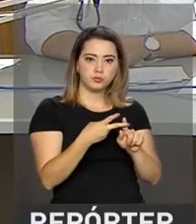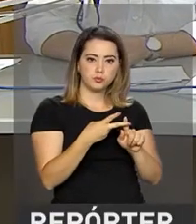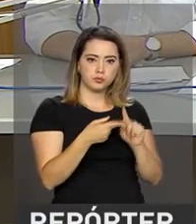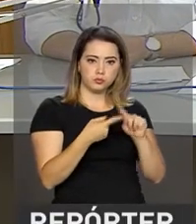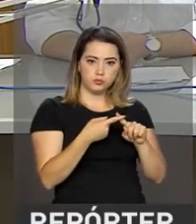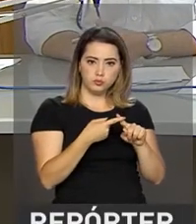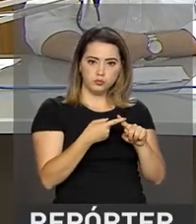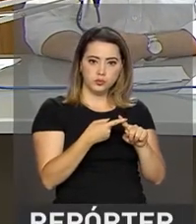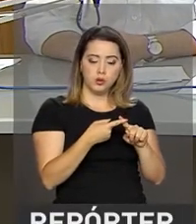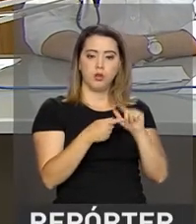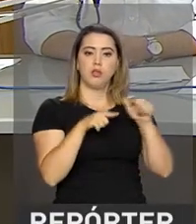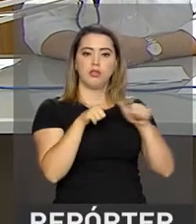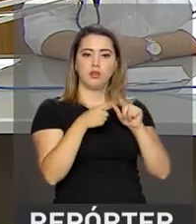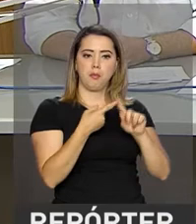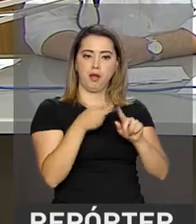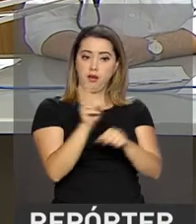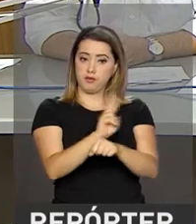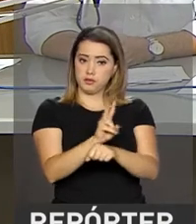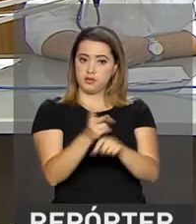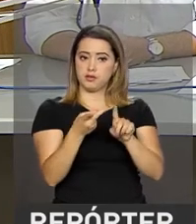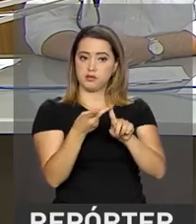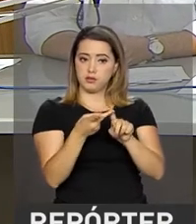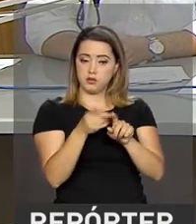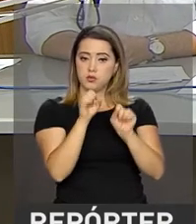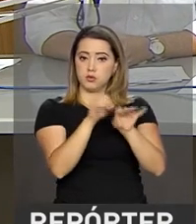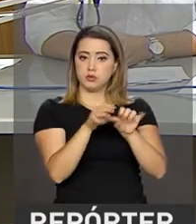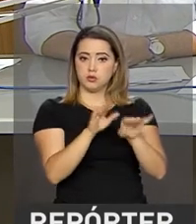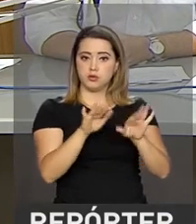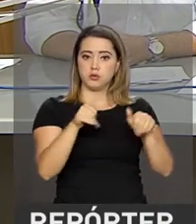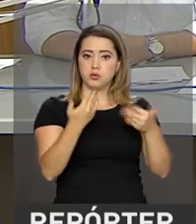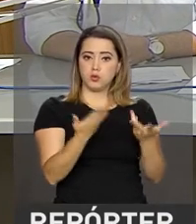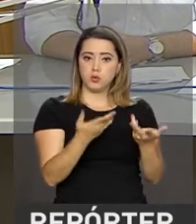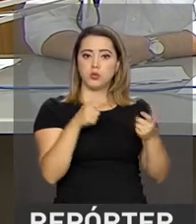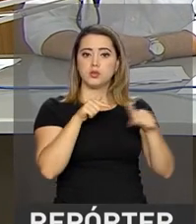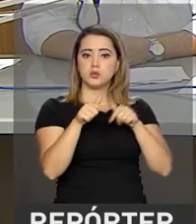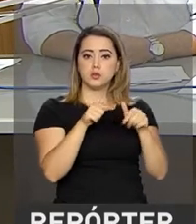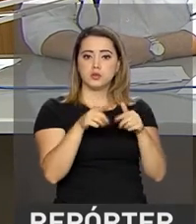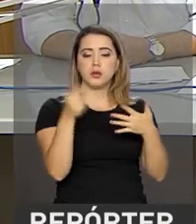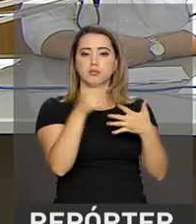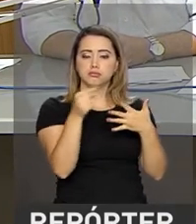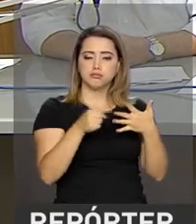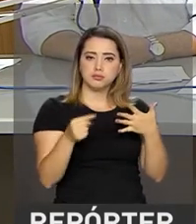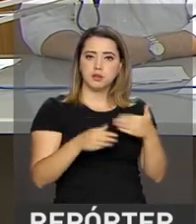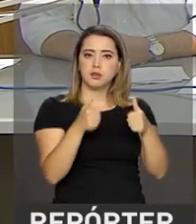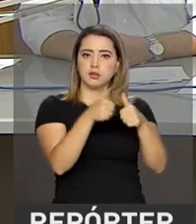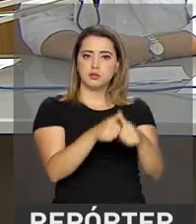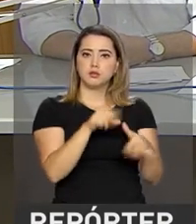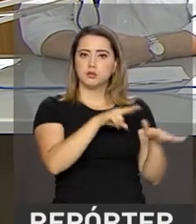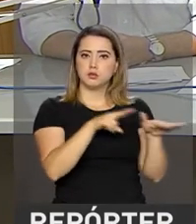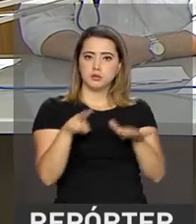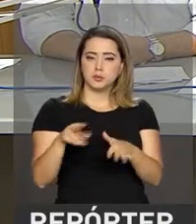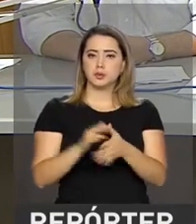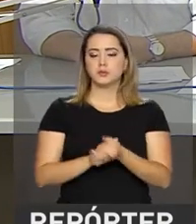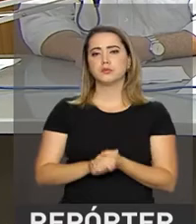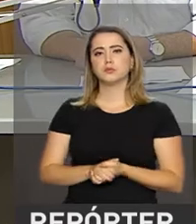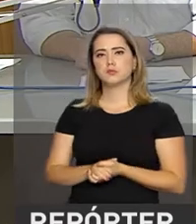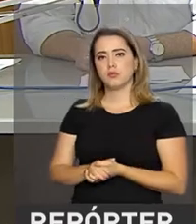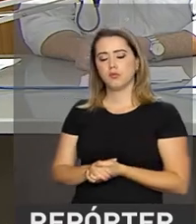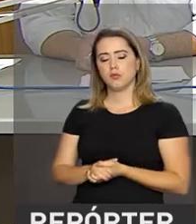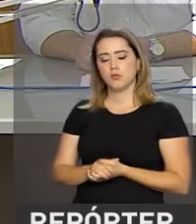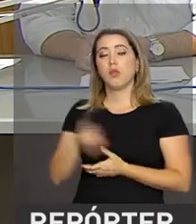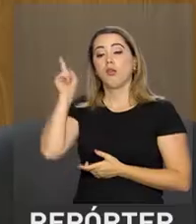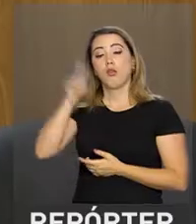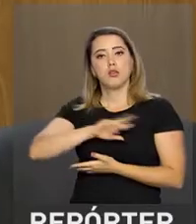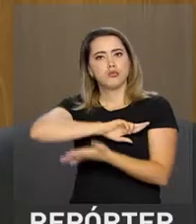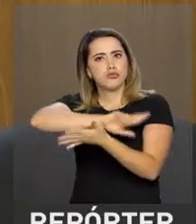né de atuação a fiscalização ea educação nesse sentido quais são as ações que estão previstas durante essa semana são diversas ações